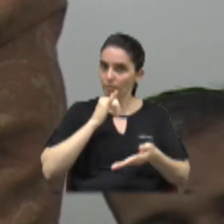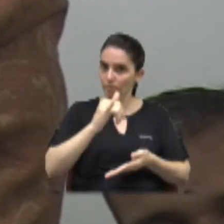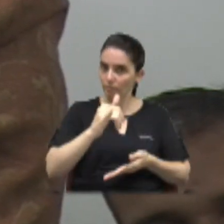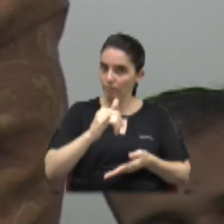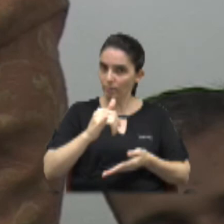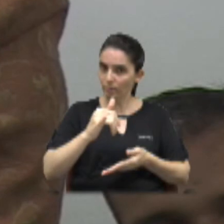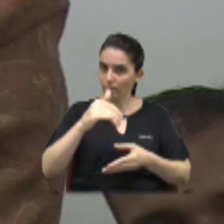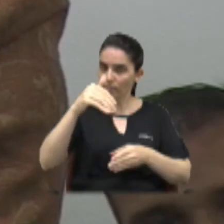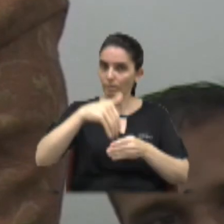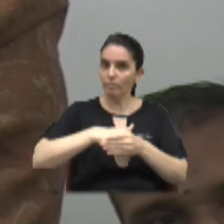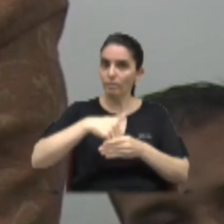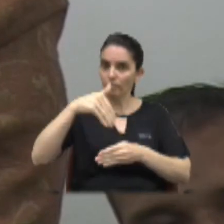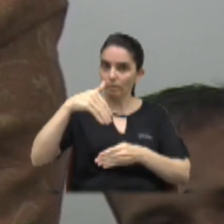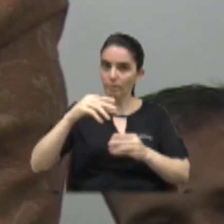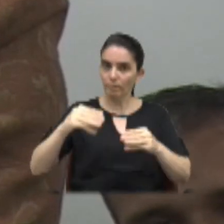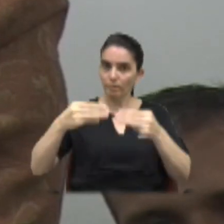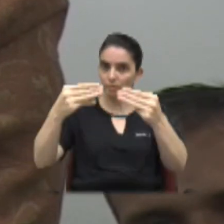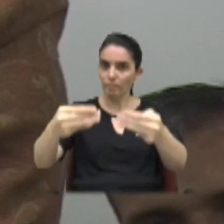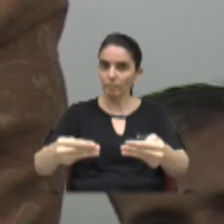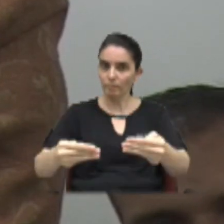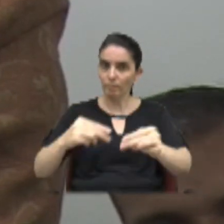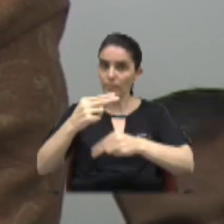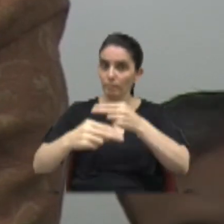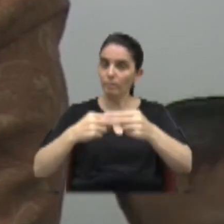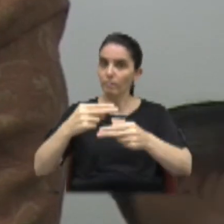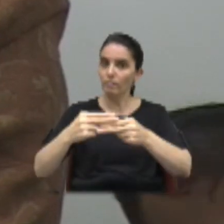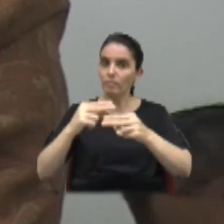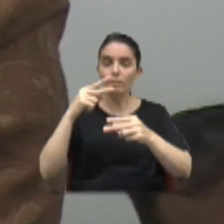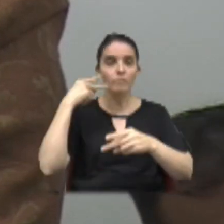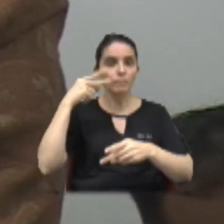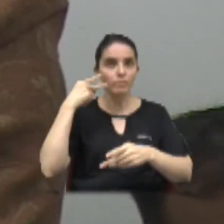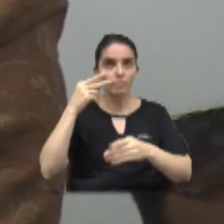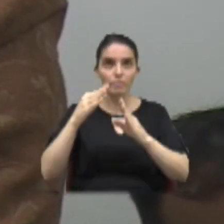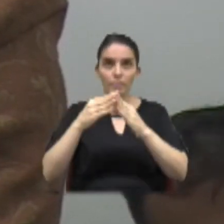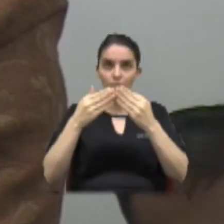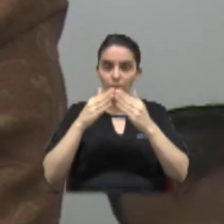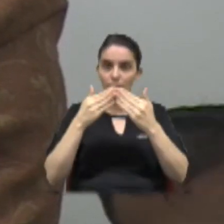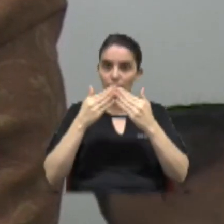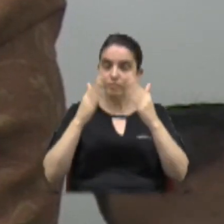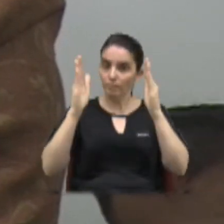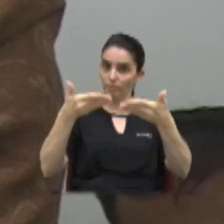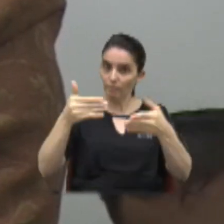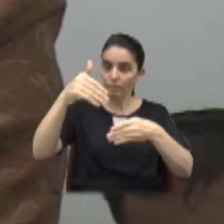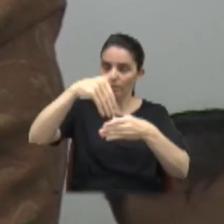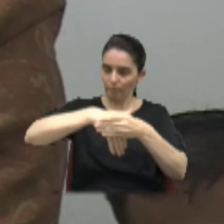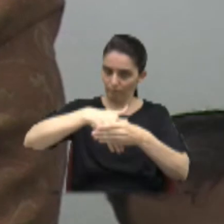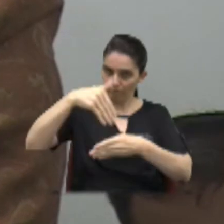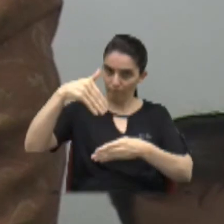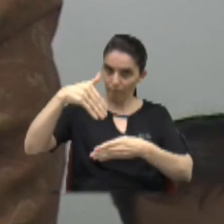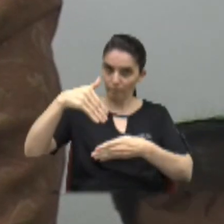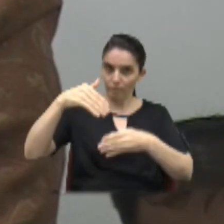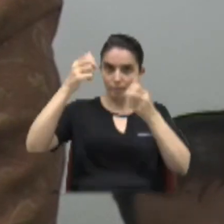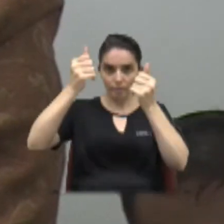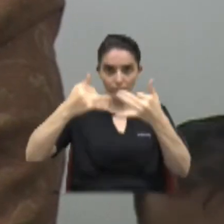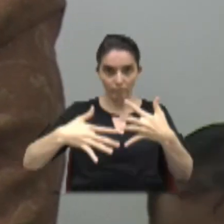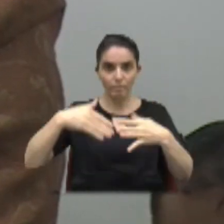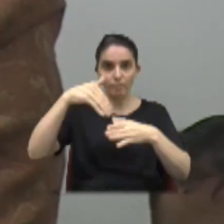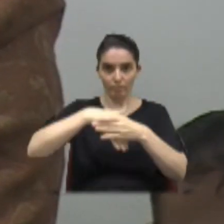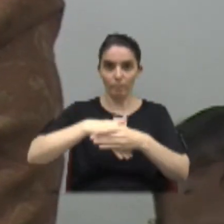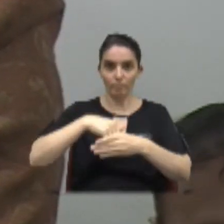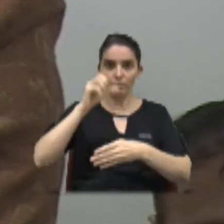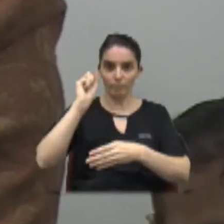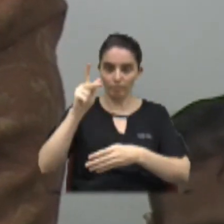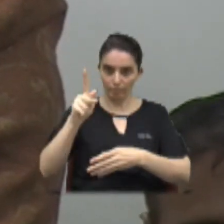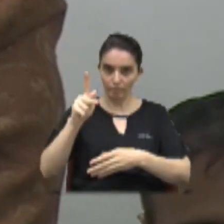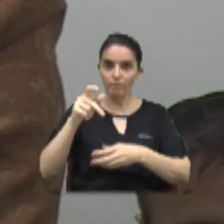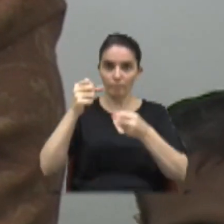requerimento, a moção. Então, vereador, eu gostaria, vamos votar, a senhora justifica o voto, tá certo, vereador? Pode